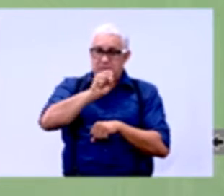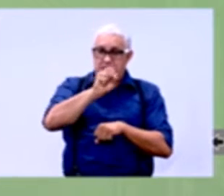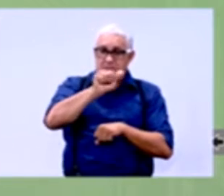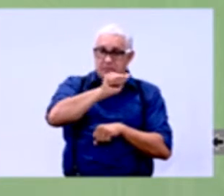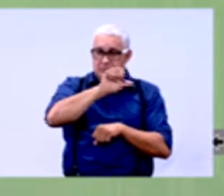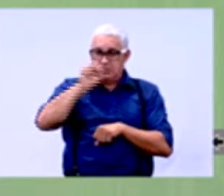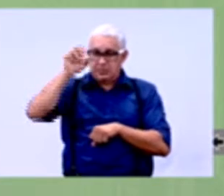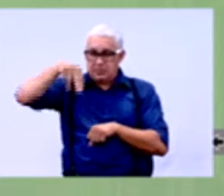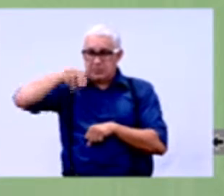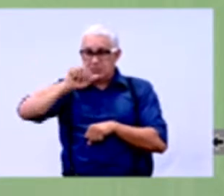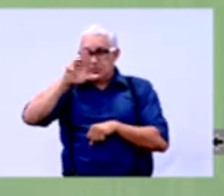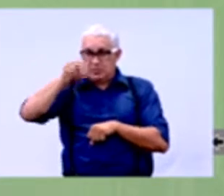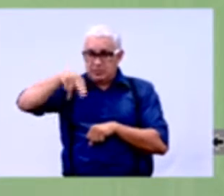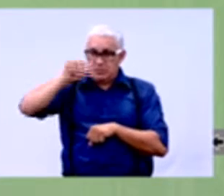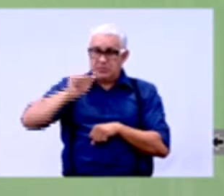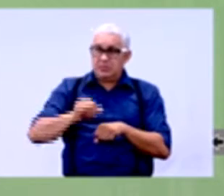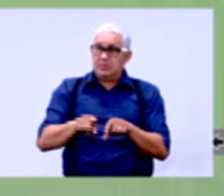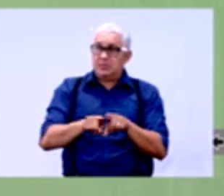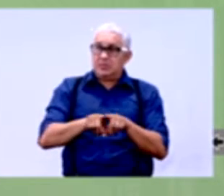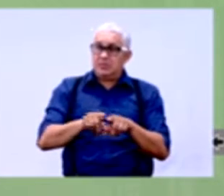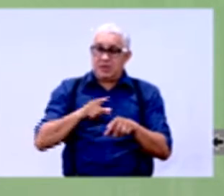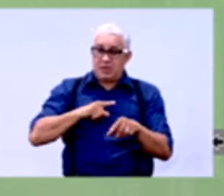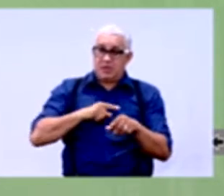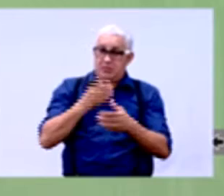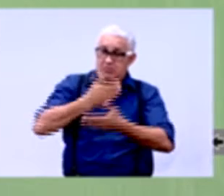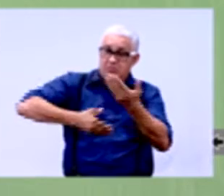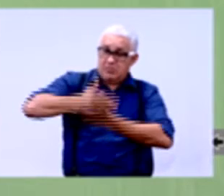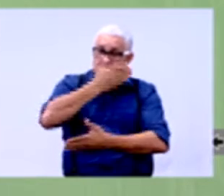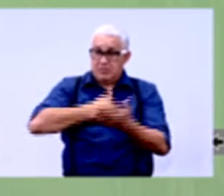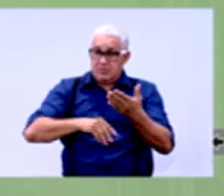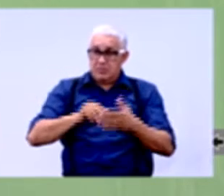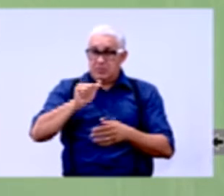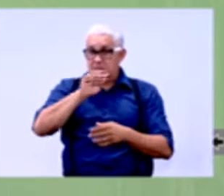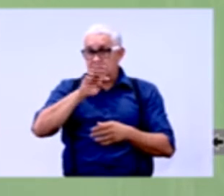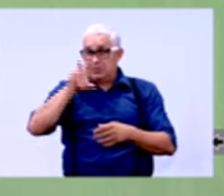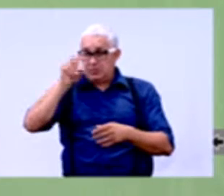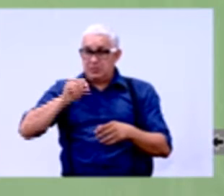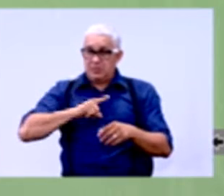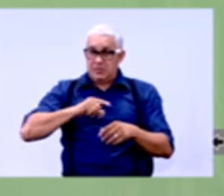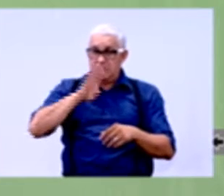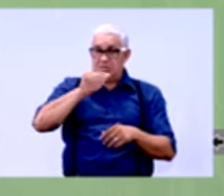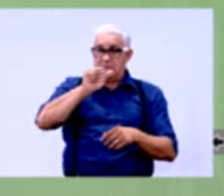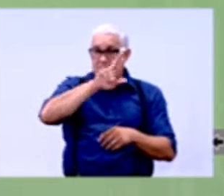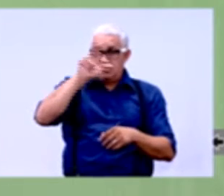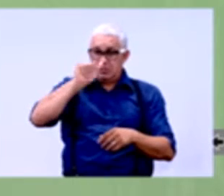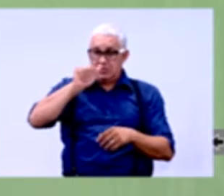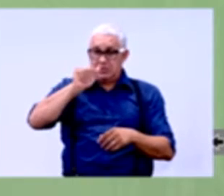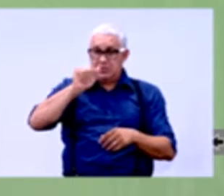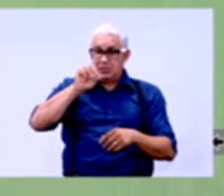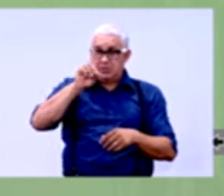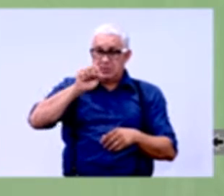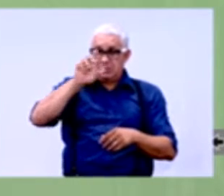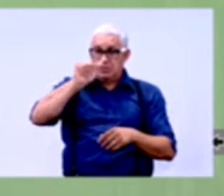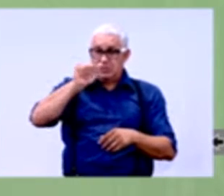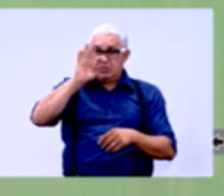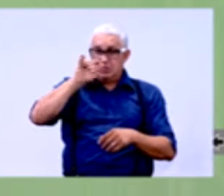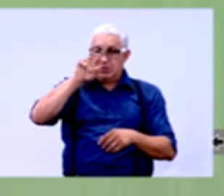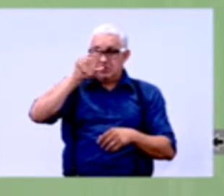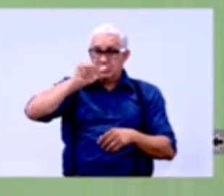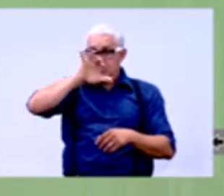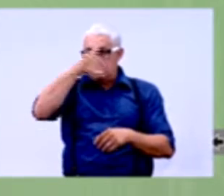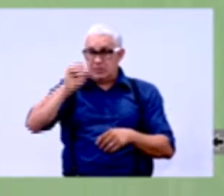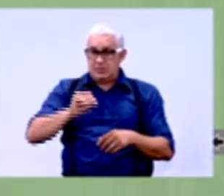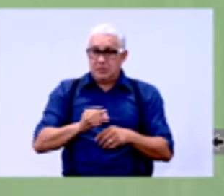ou um thread ativo associado. Então, quando nós estamos falando de barra de ativação, ela só